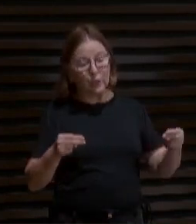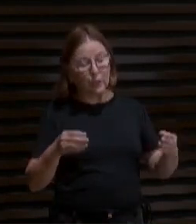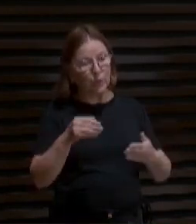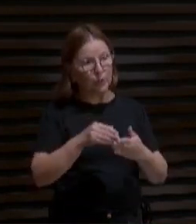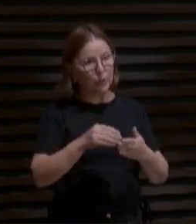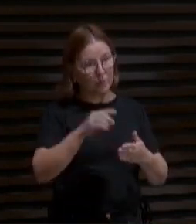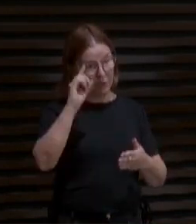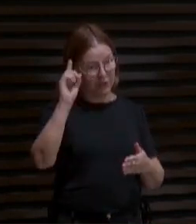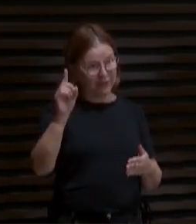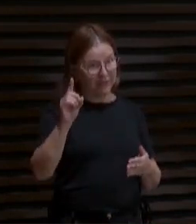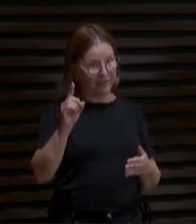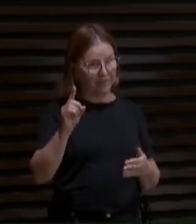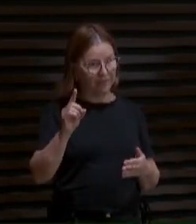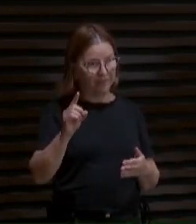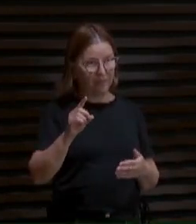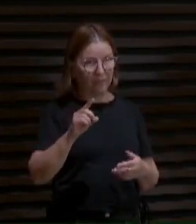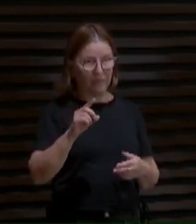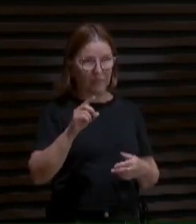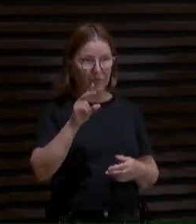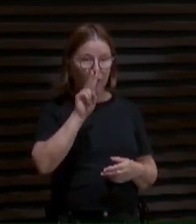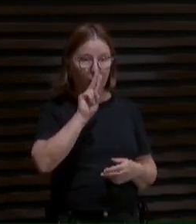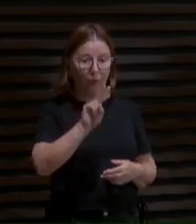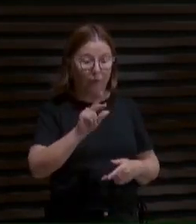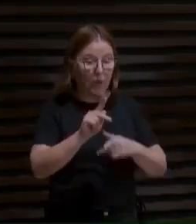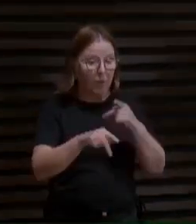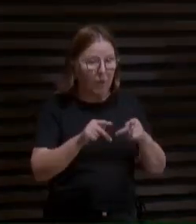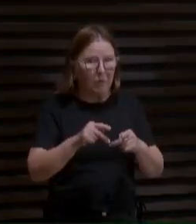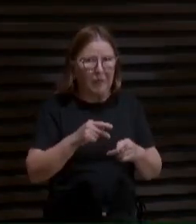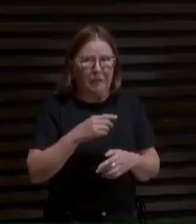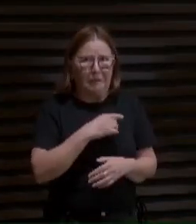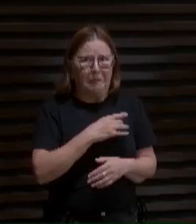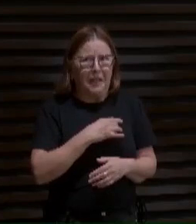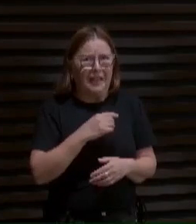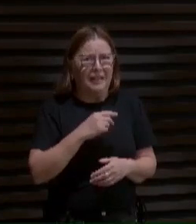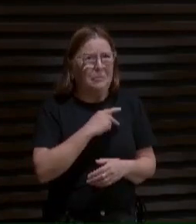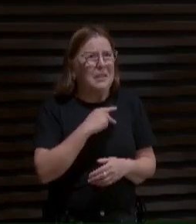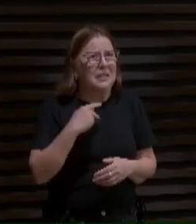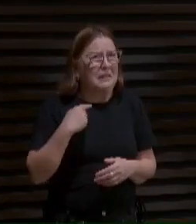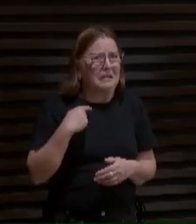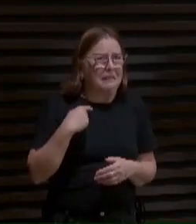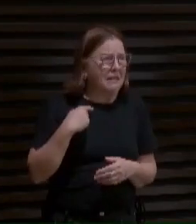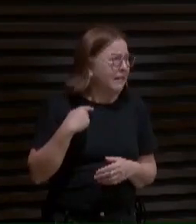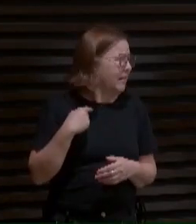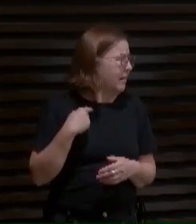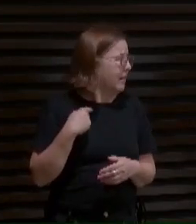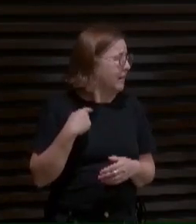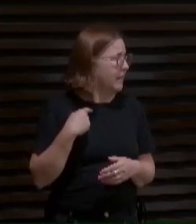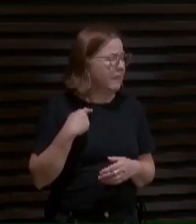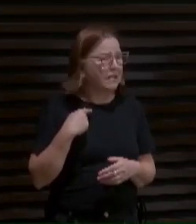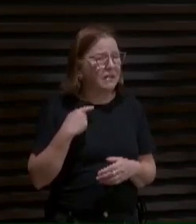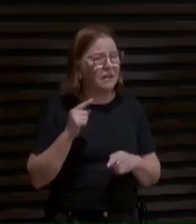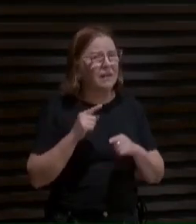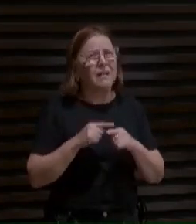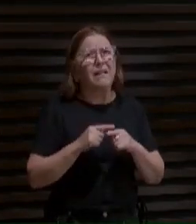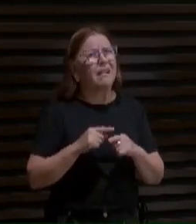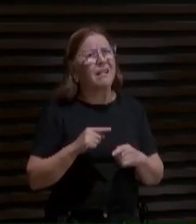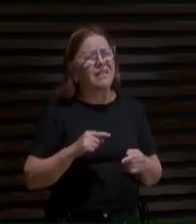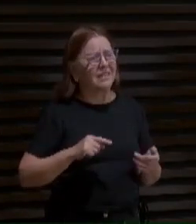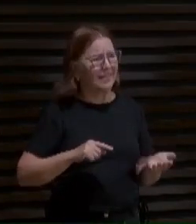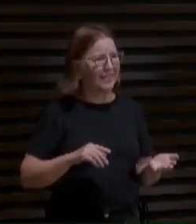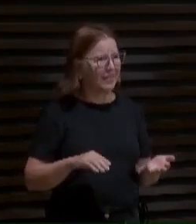Eu vejo um povo apavorado hoje. Pastor, o que vai ser do mundo? Vai ser de mal a